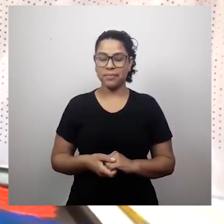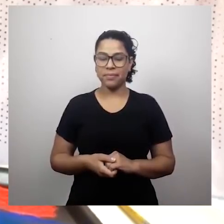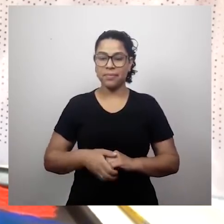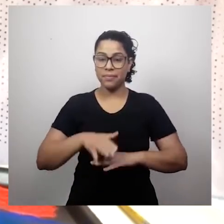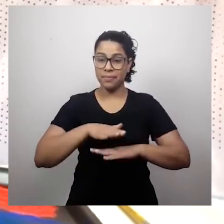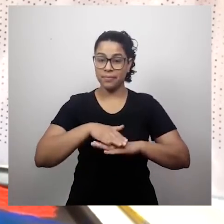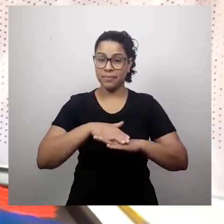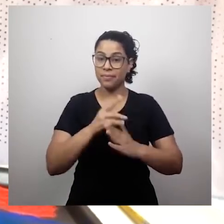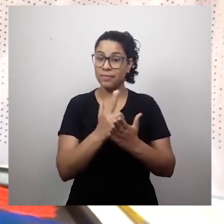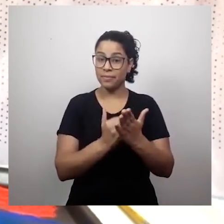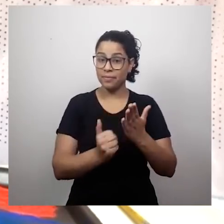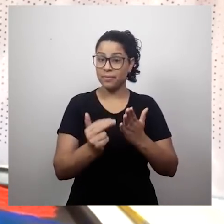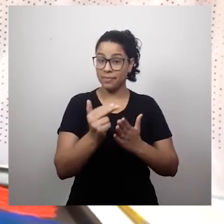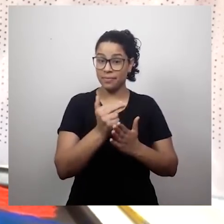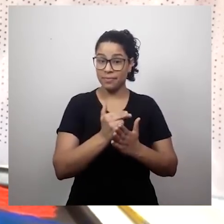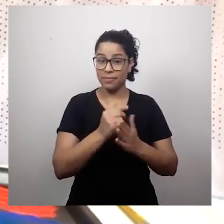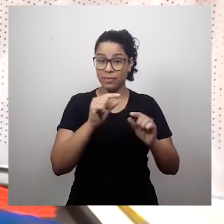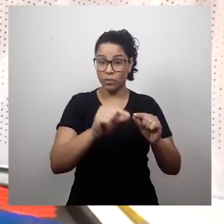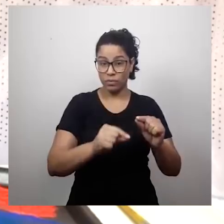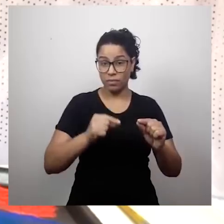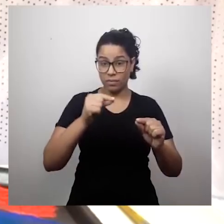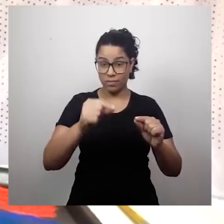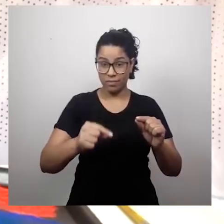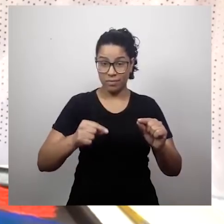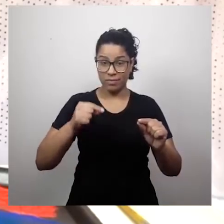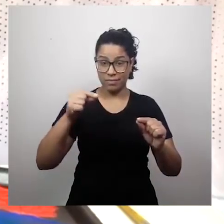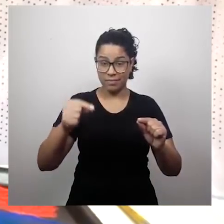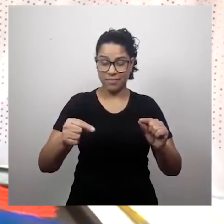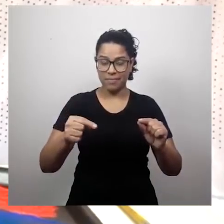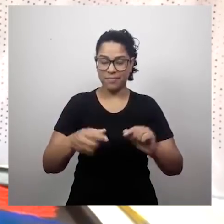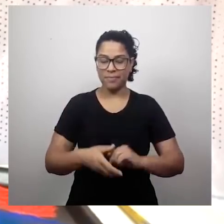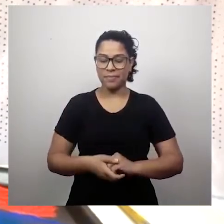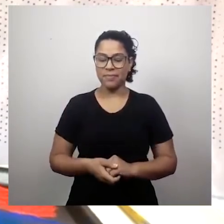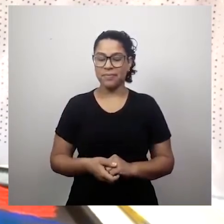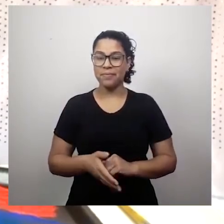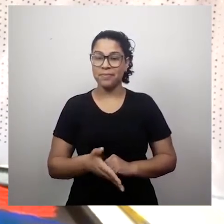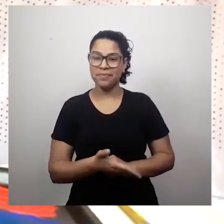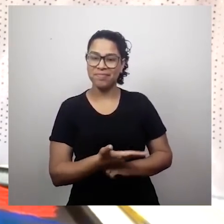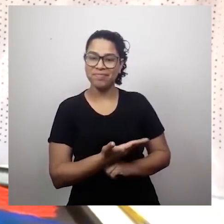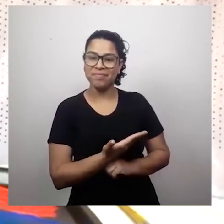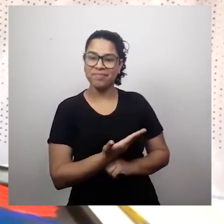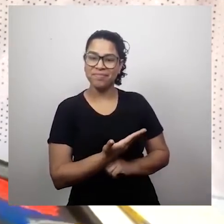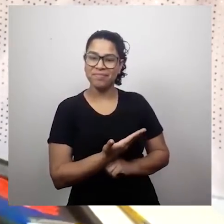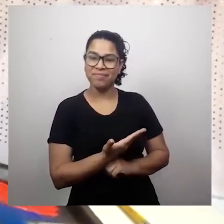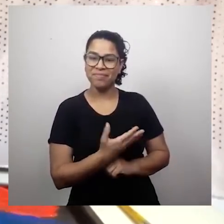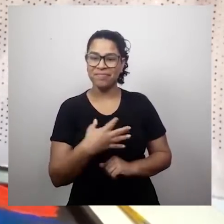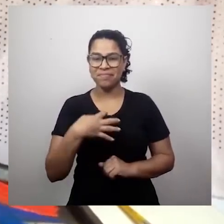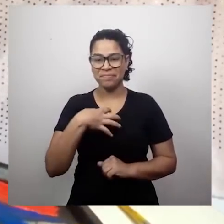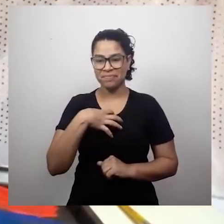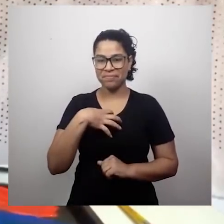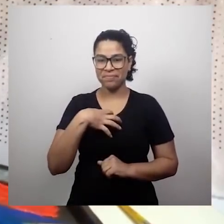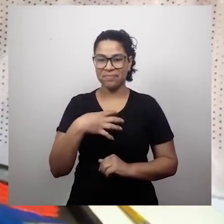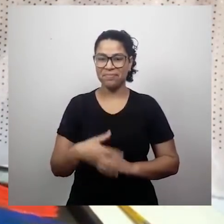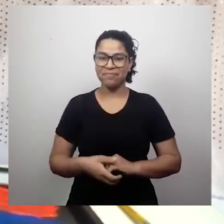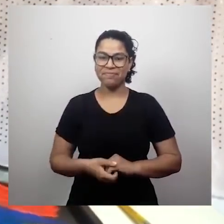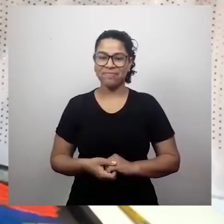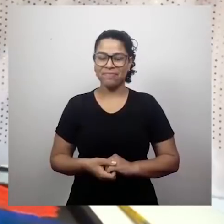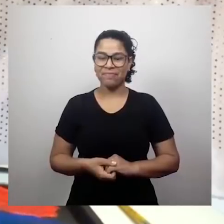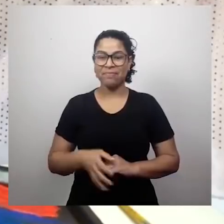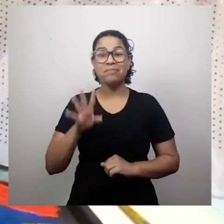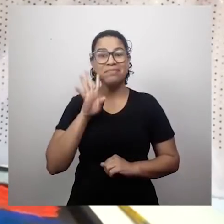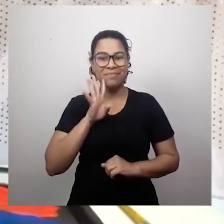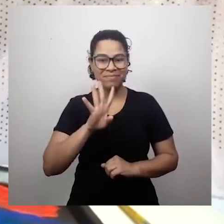para ele fazer o desenho que nós colocamos do barbante. Vejam o que